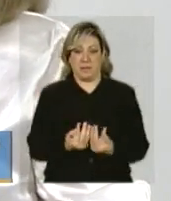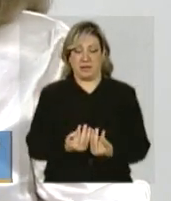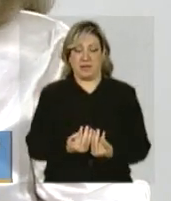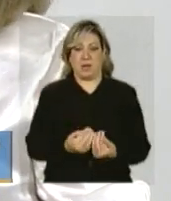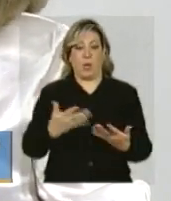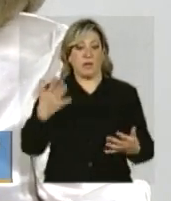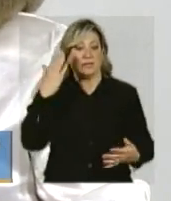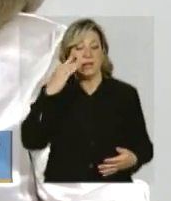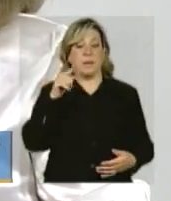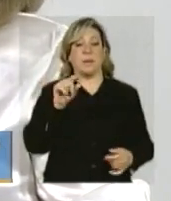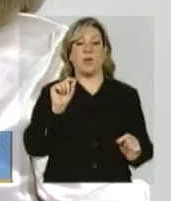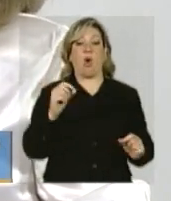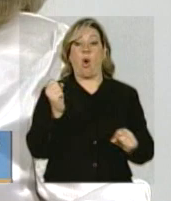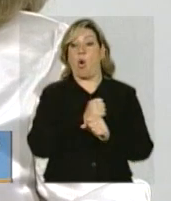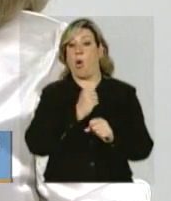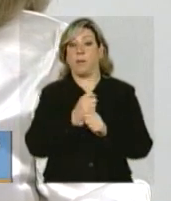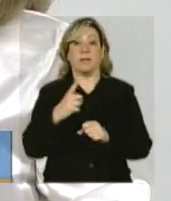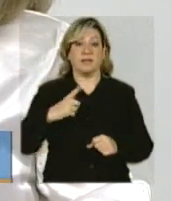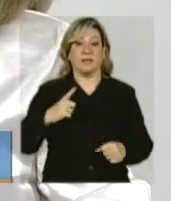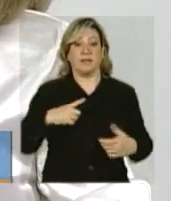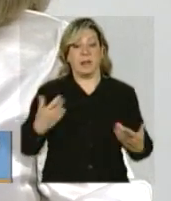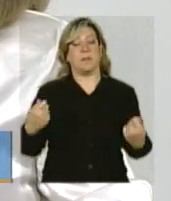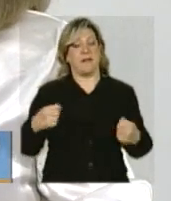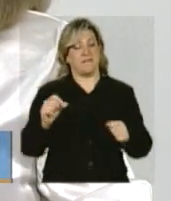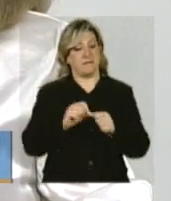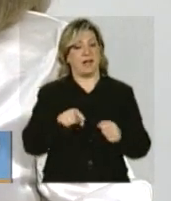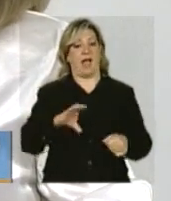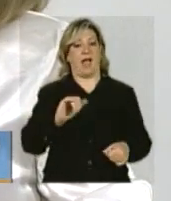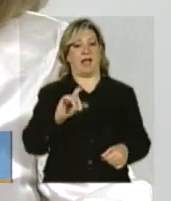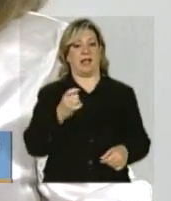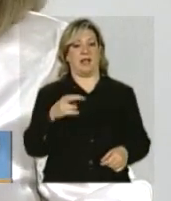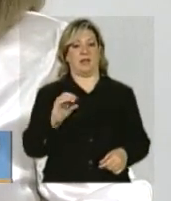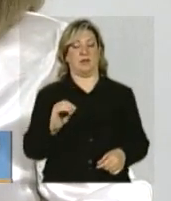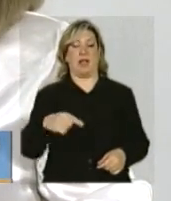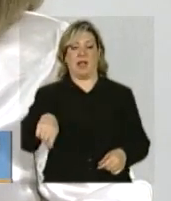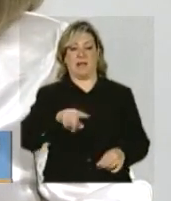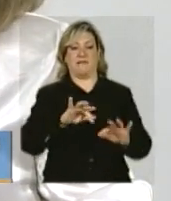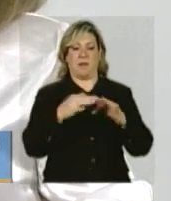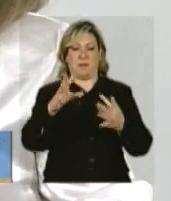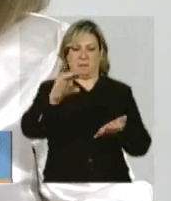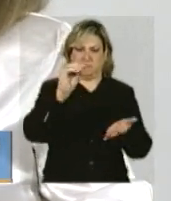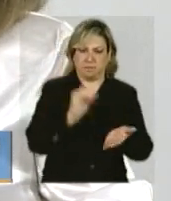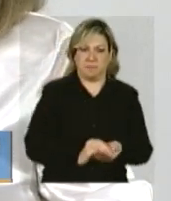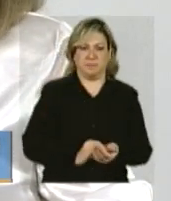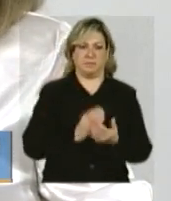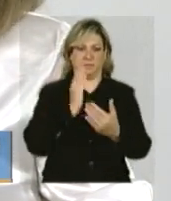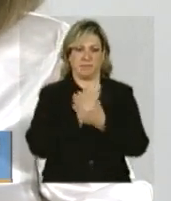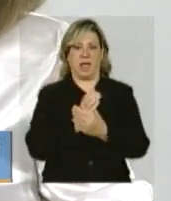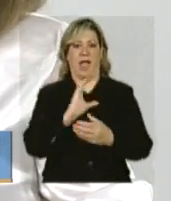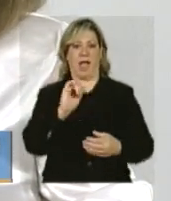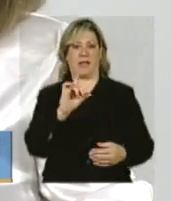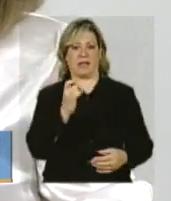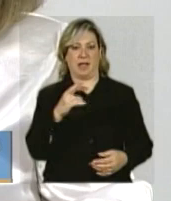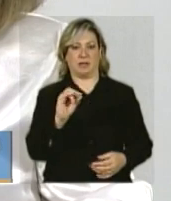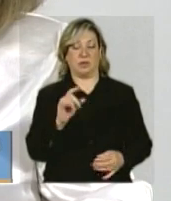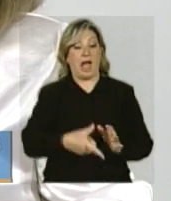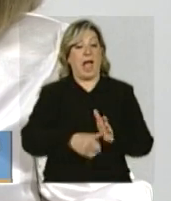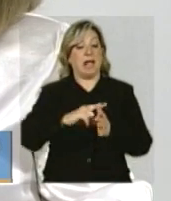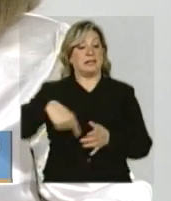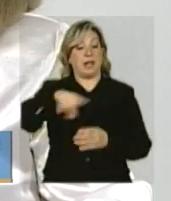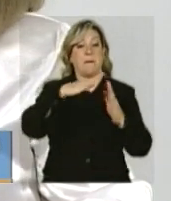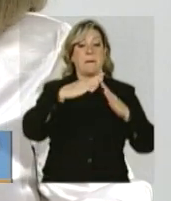saiba da construção dessa obra. Essas famílias são cadastradas antes delas serem deslocadas